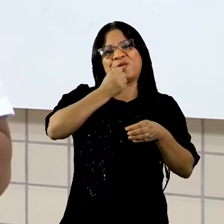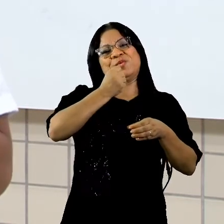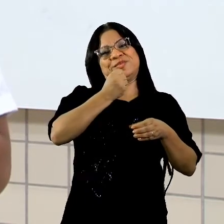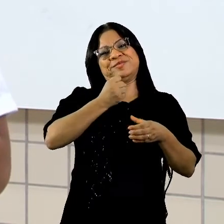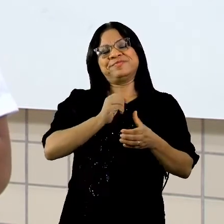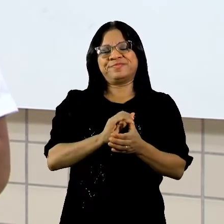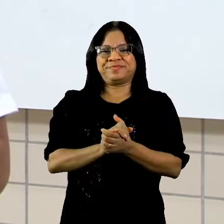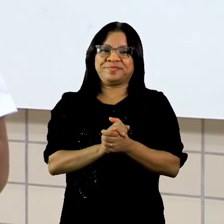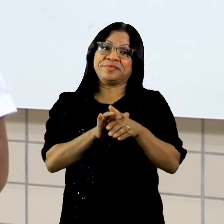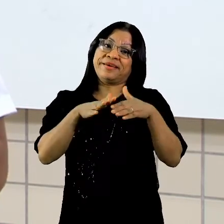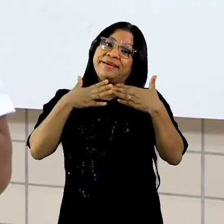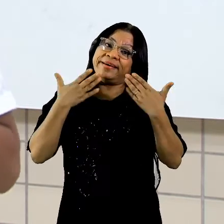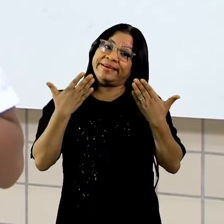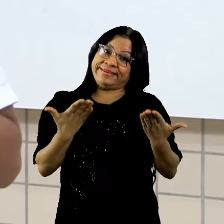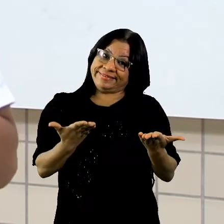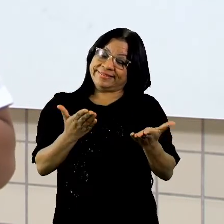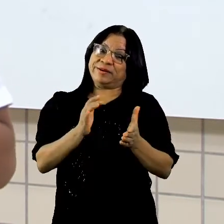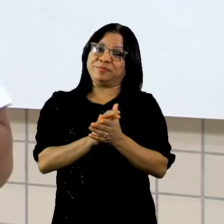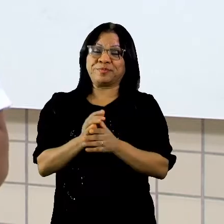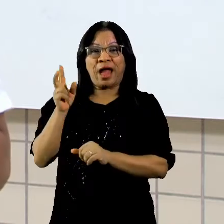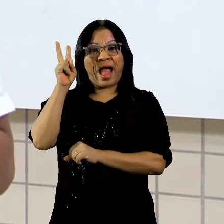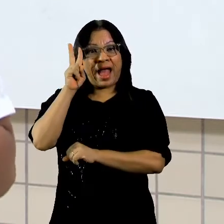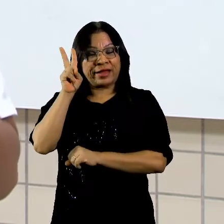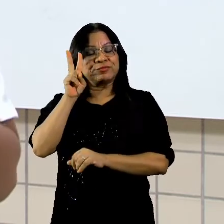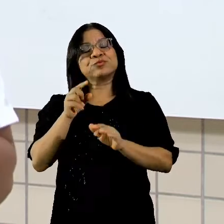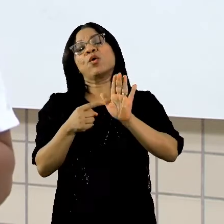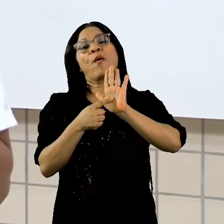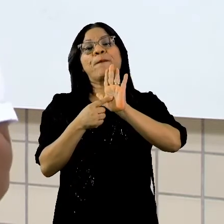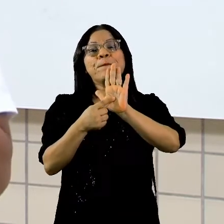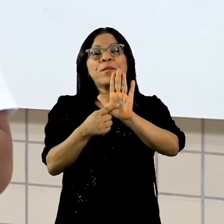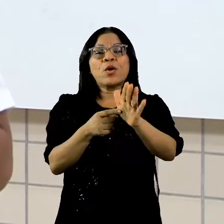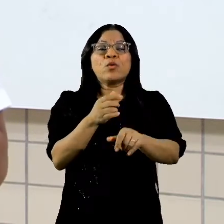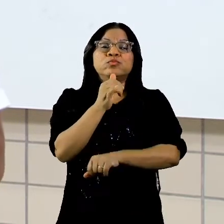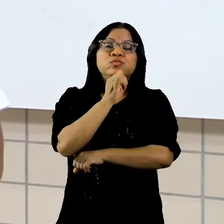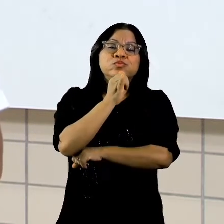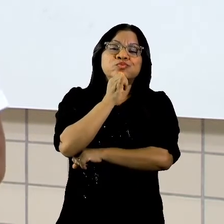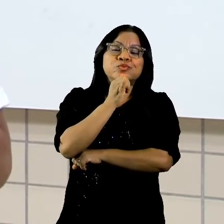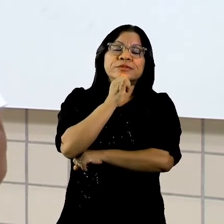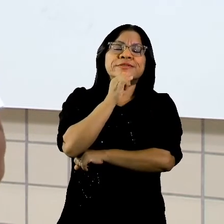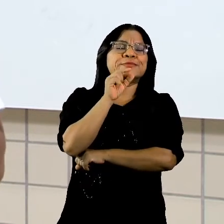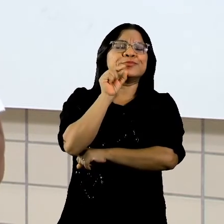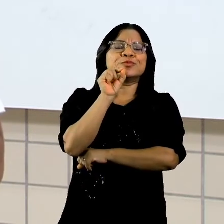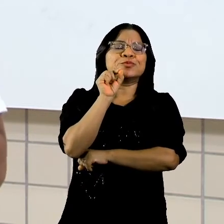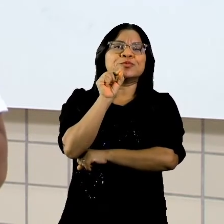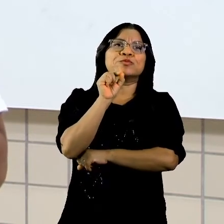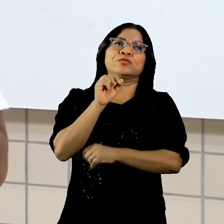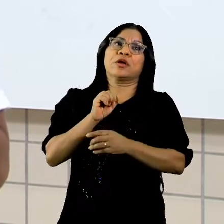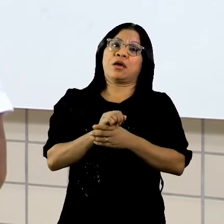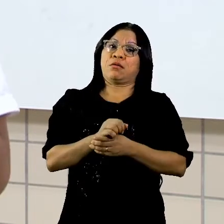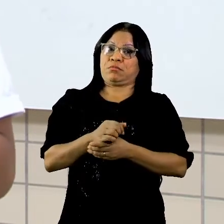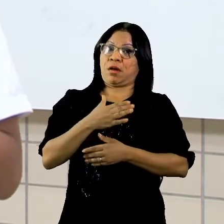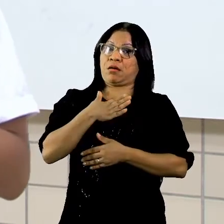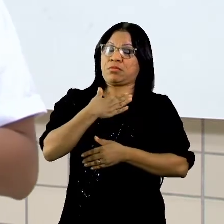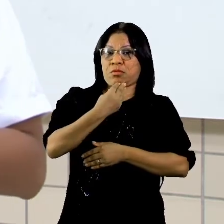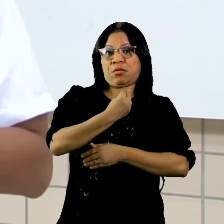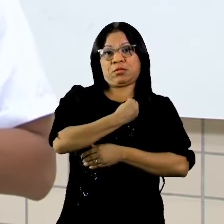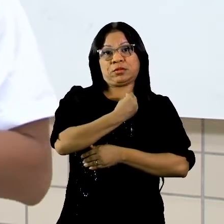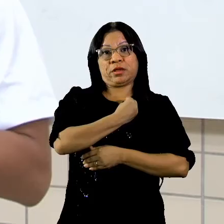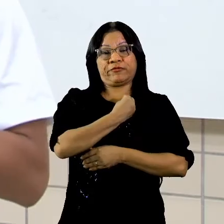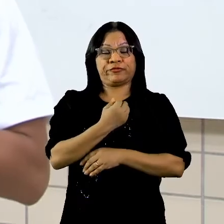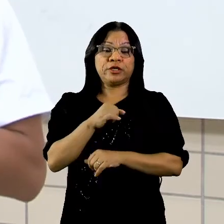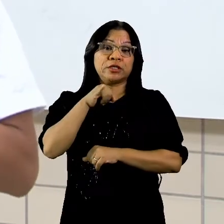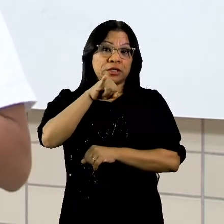formiga, nesta fábula, mostram um exemplo que podemos trazer para a nossa vida. Se eu planto algo